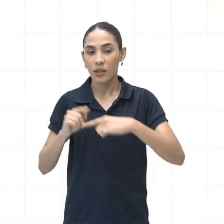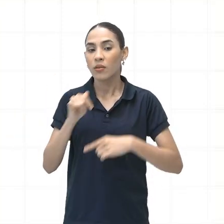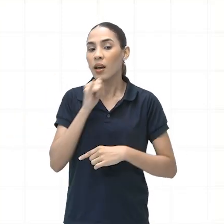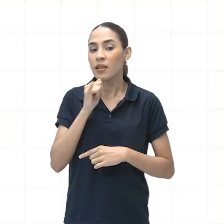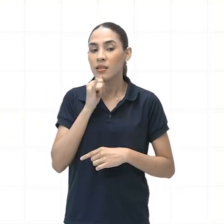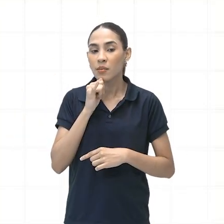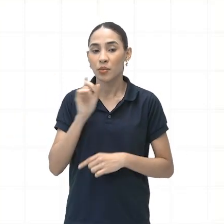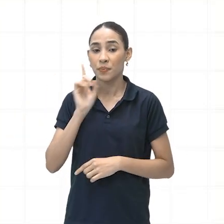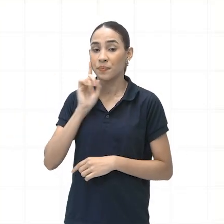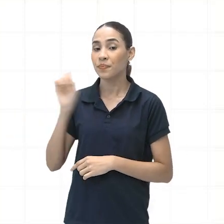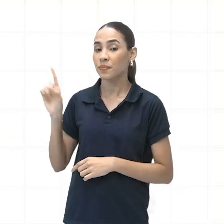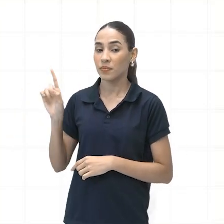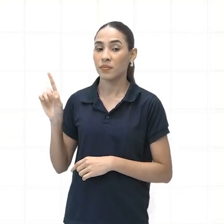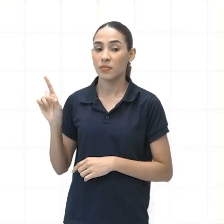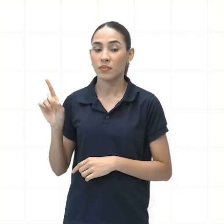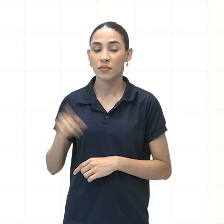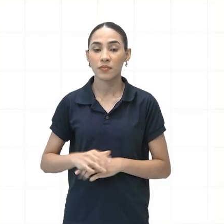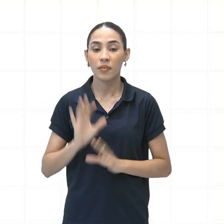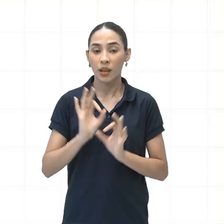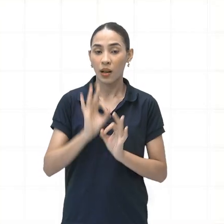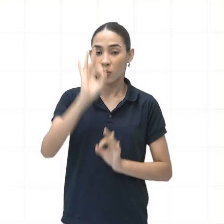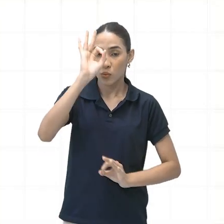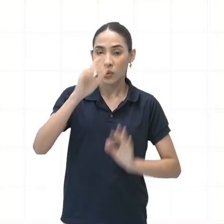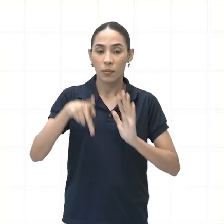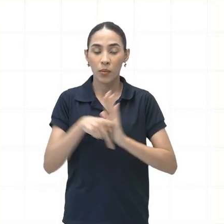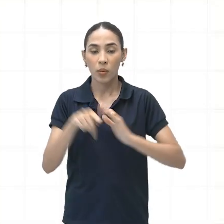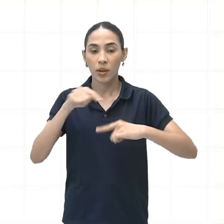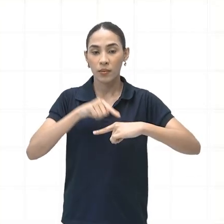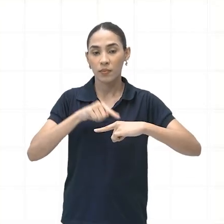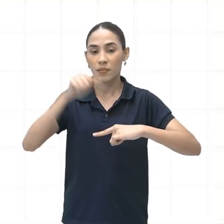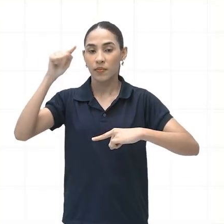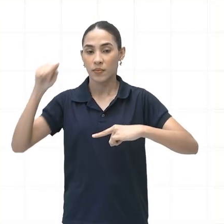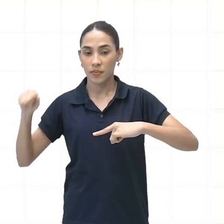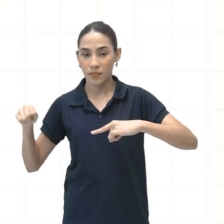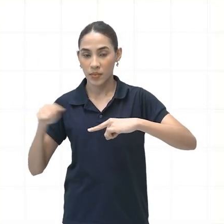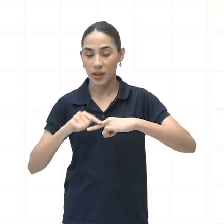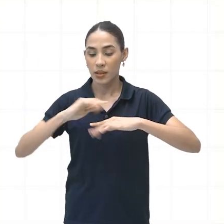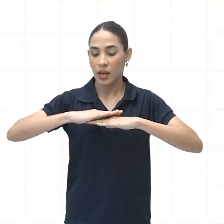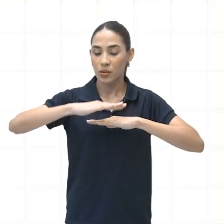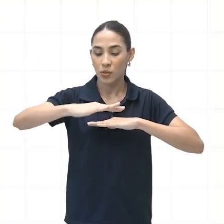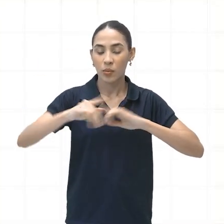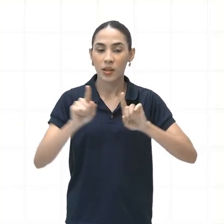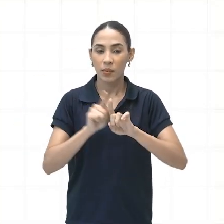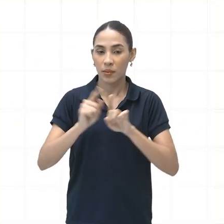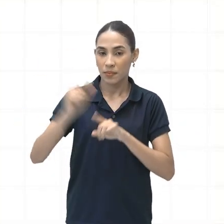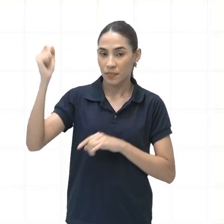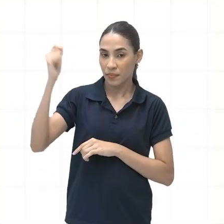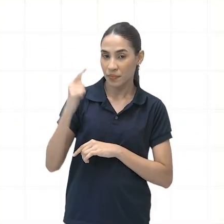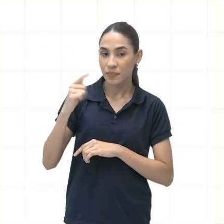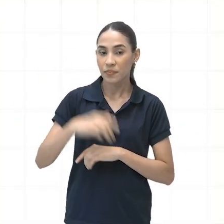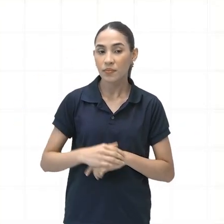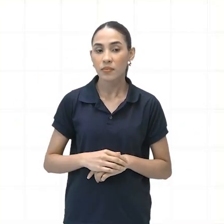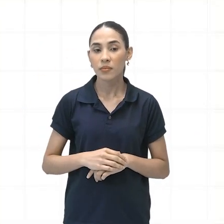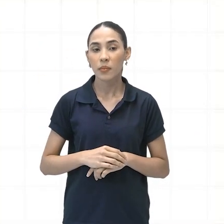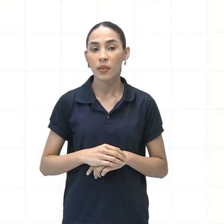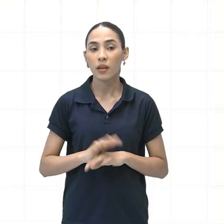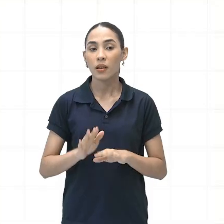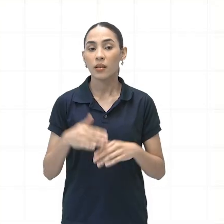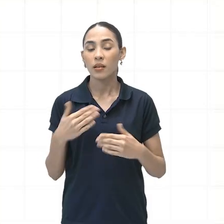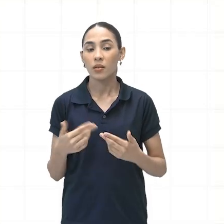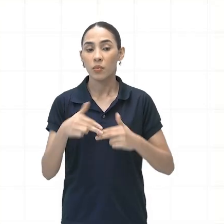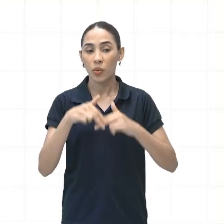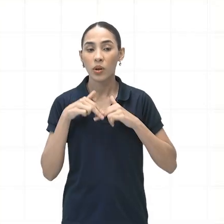esse maior aí, formado entre a altura da pirâmide, a sombra e o raio solar. Por isso que